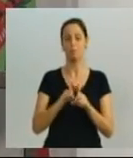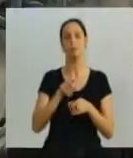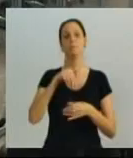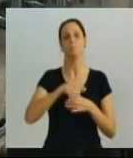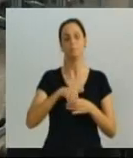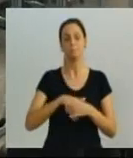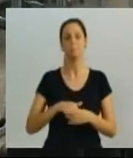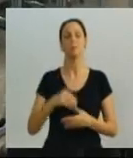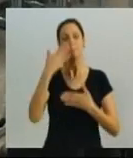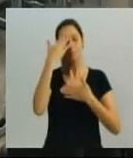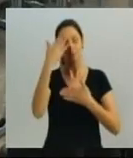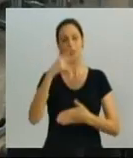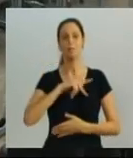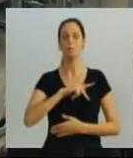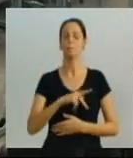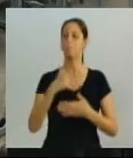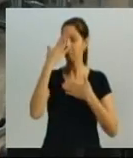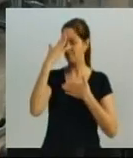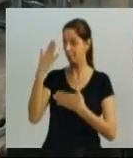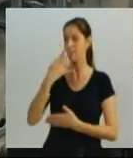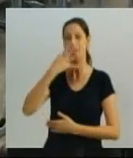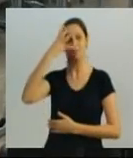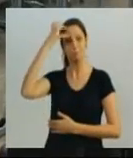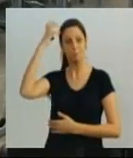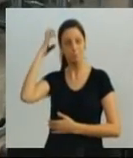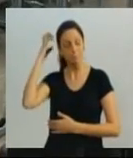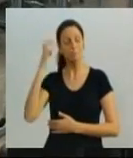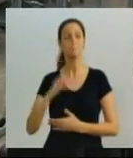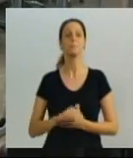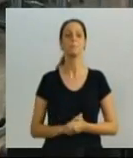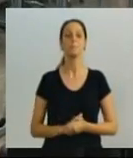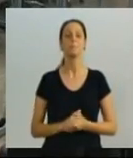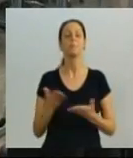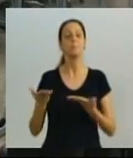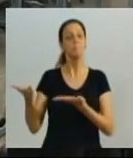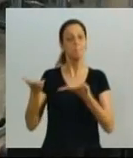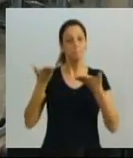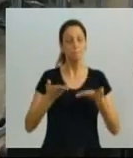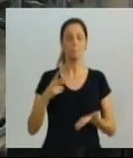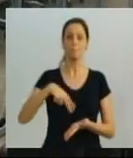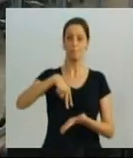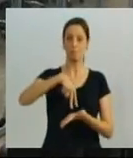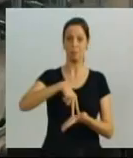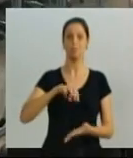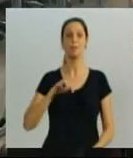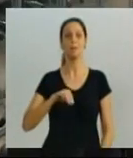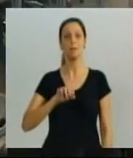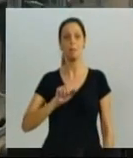Obrigado, vereador Ivan. Quero convidar o professor Marco Antônio para